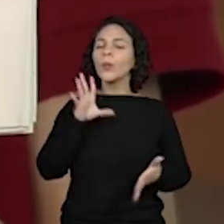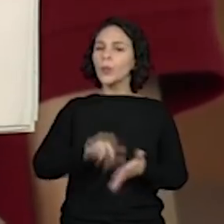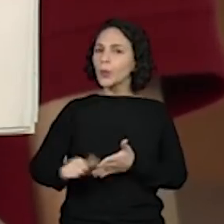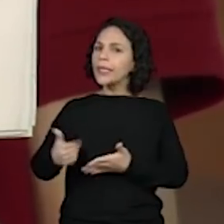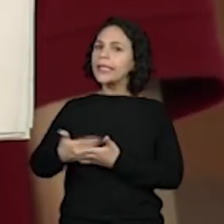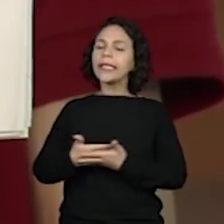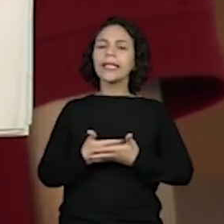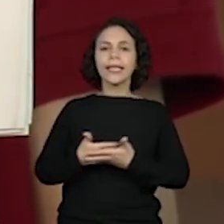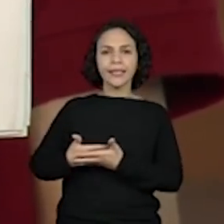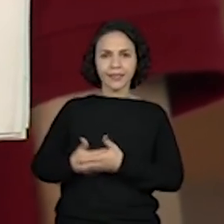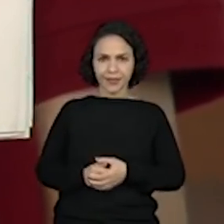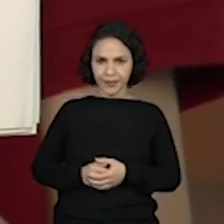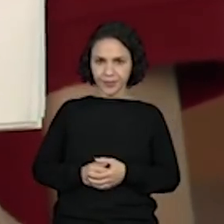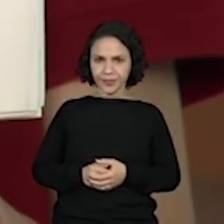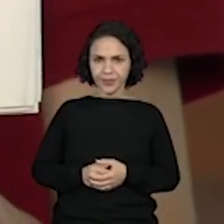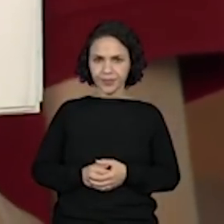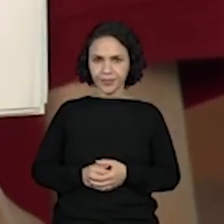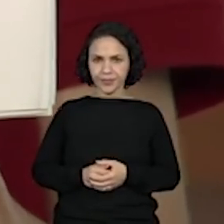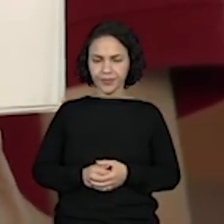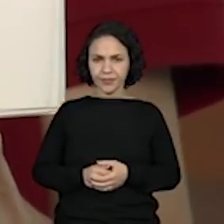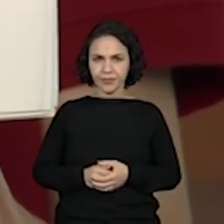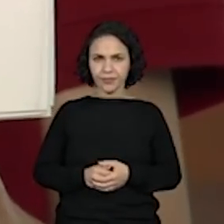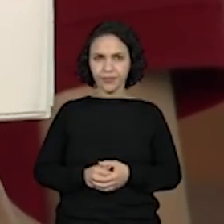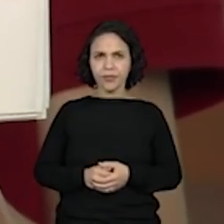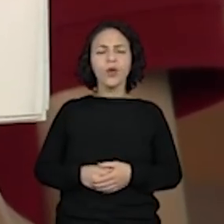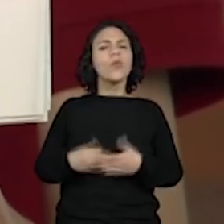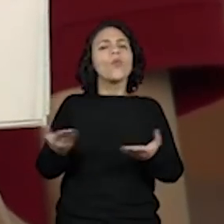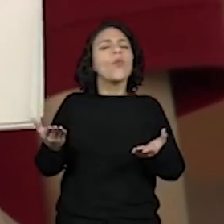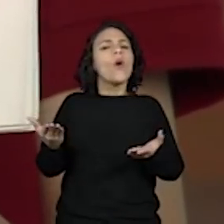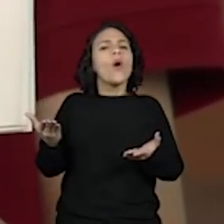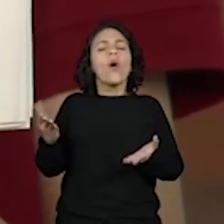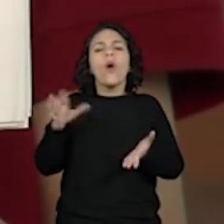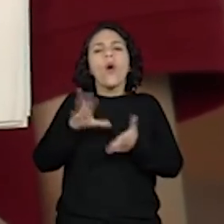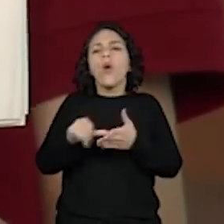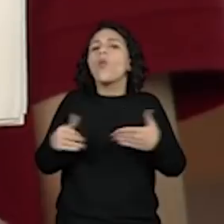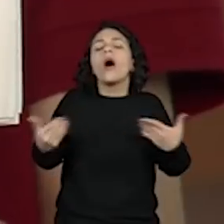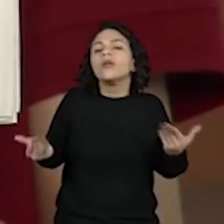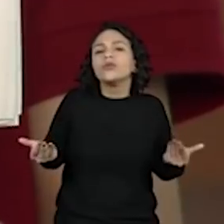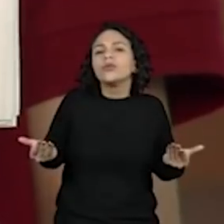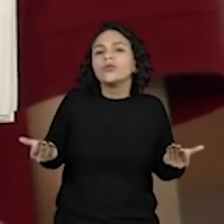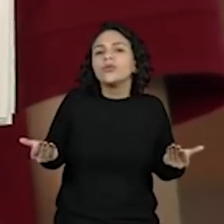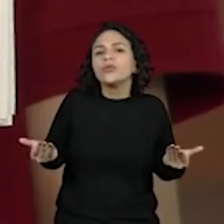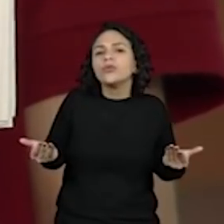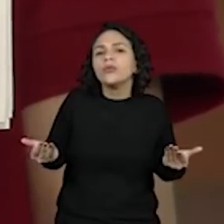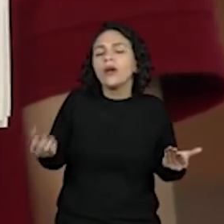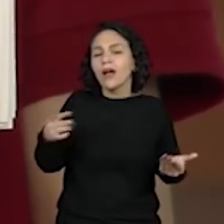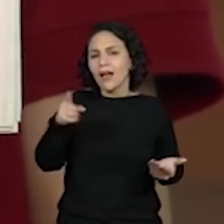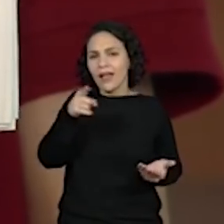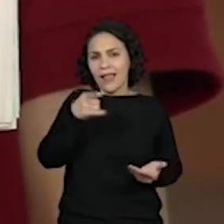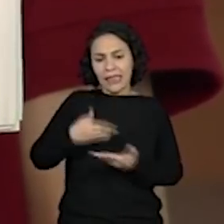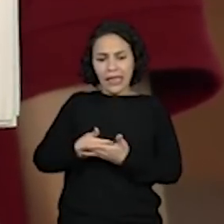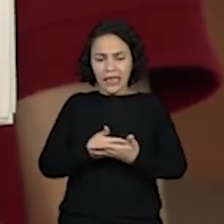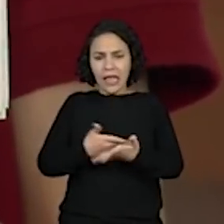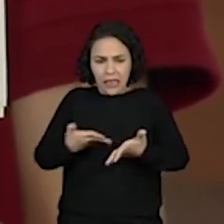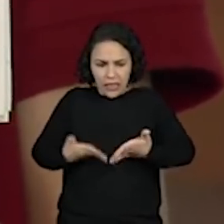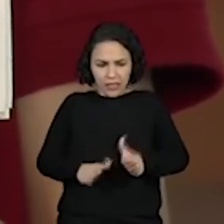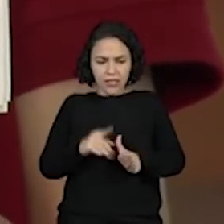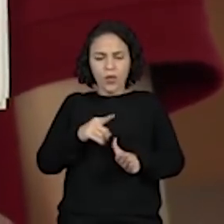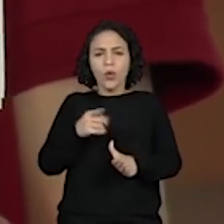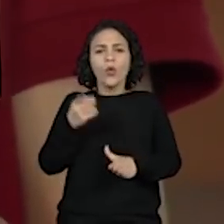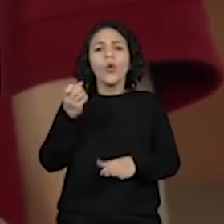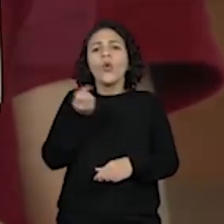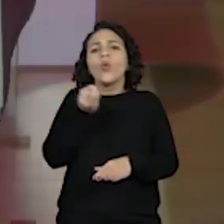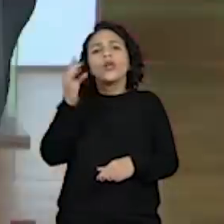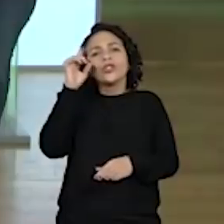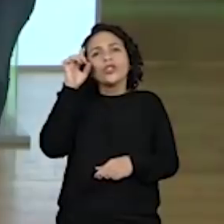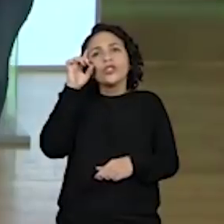criança. Quando? Quando que ela roubou a criança? Quantos dias tinha a criança?